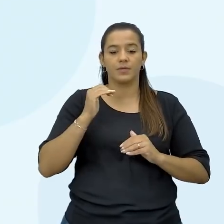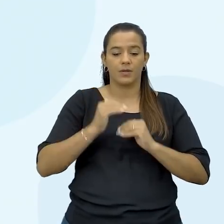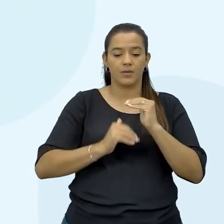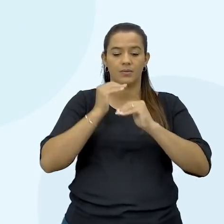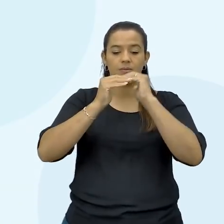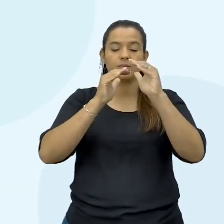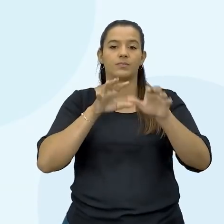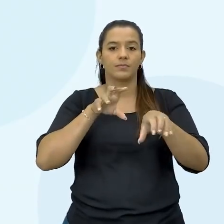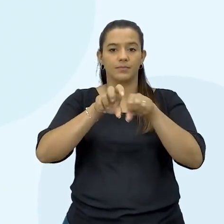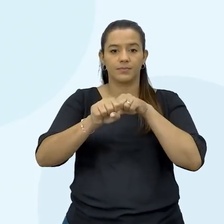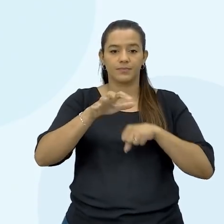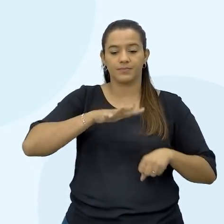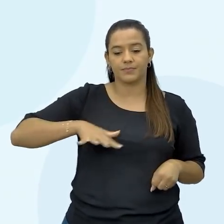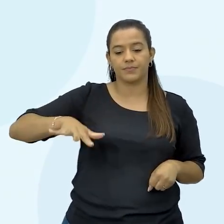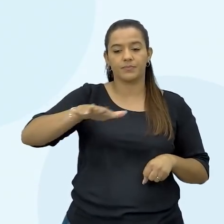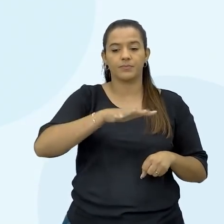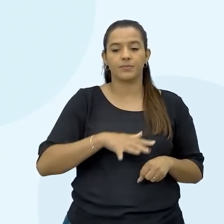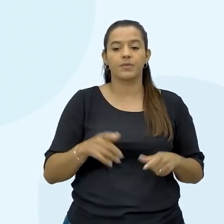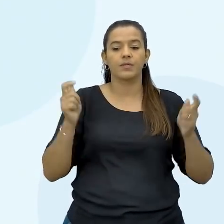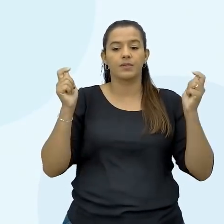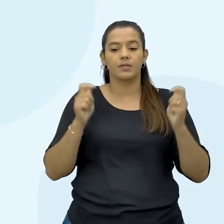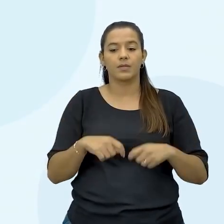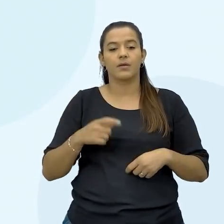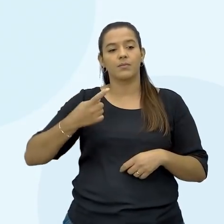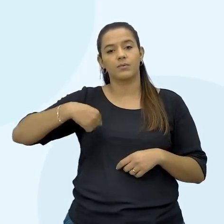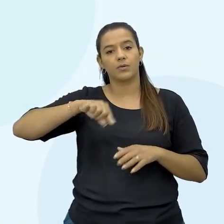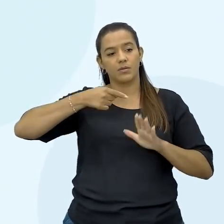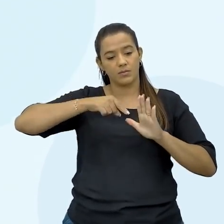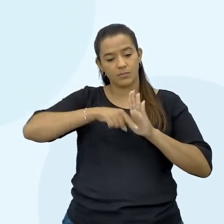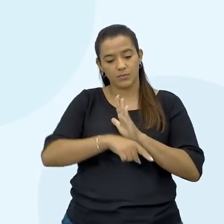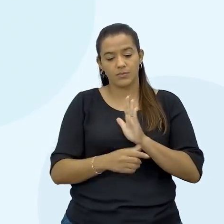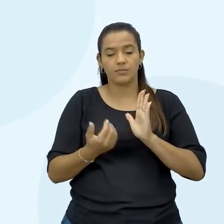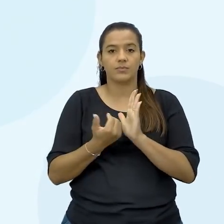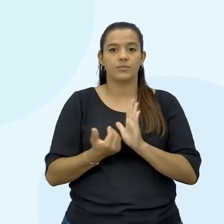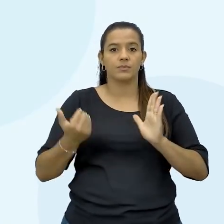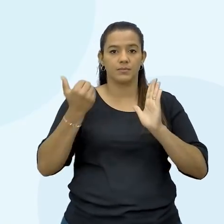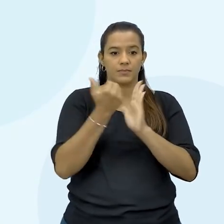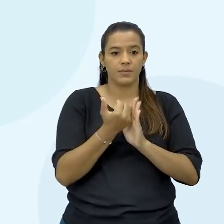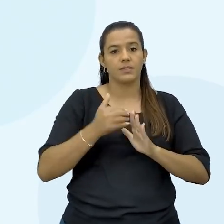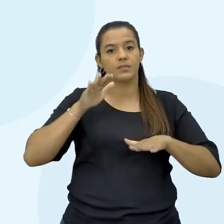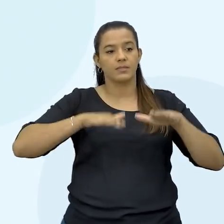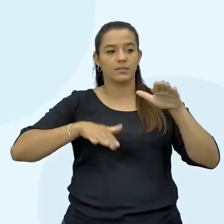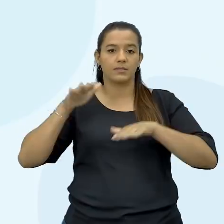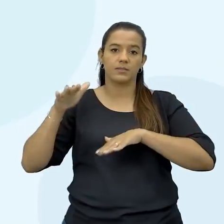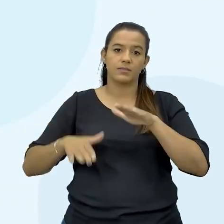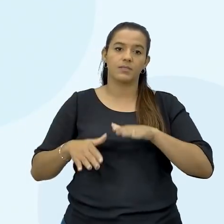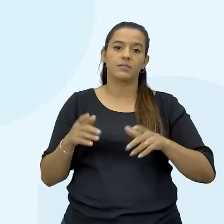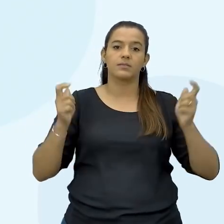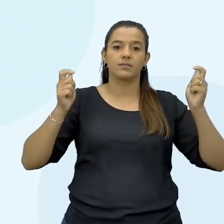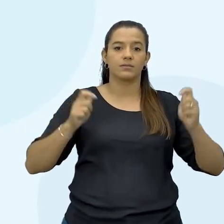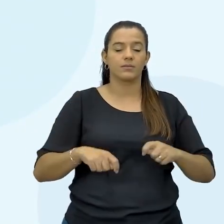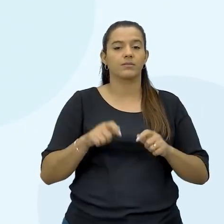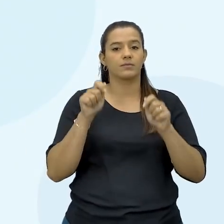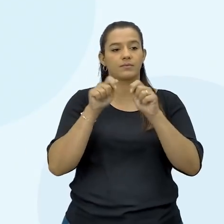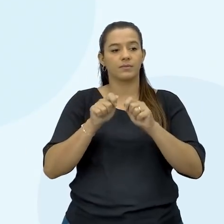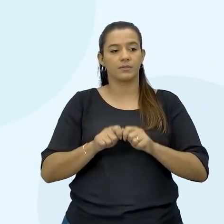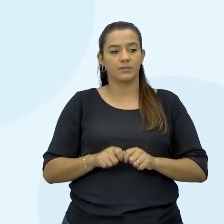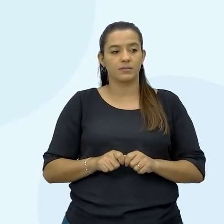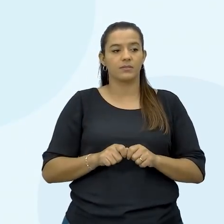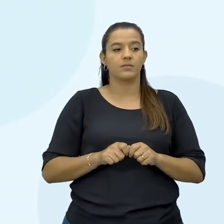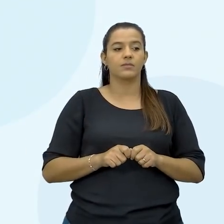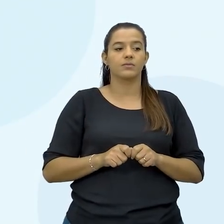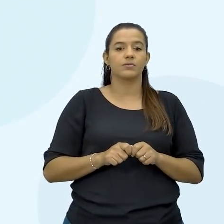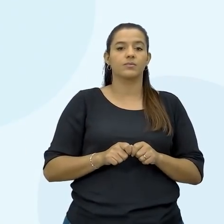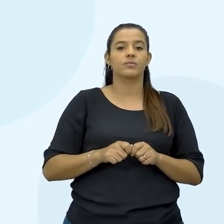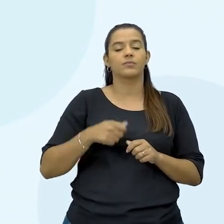na formação geral básica e são aprofundadas e, às vezes, colocadas componentes, desenvolvendo, né,